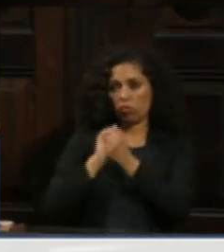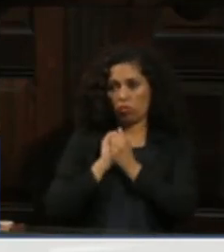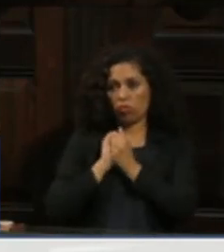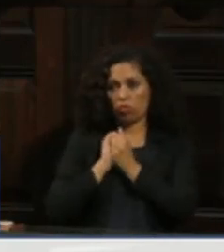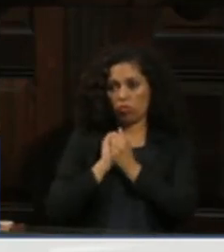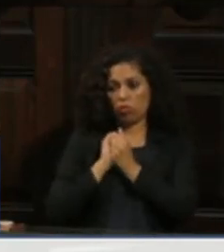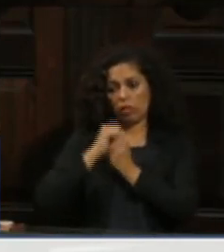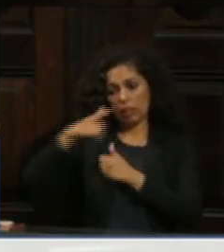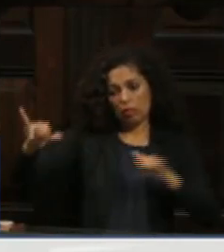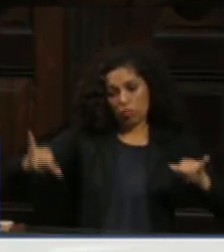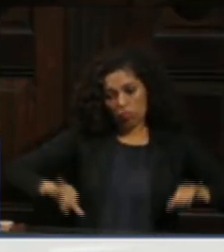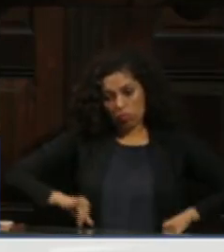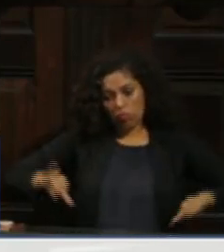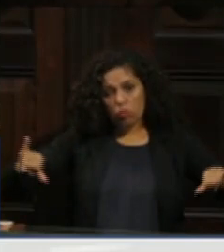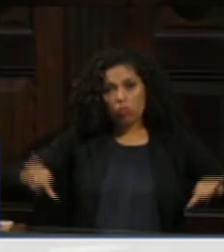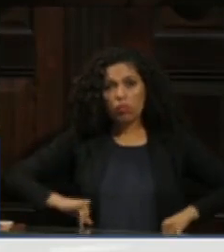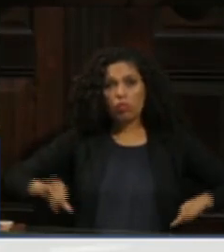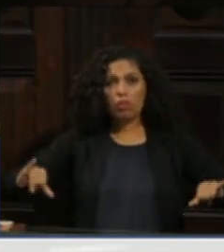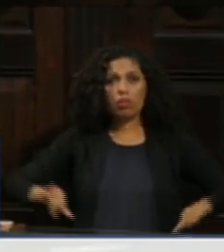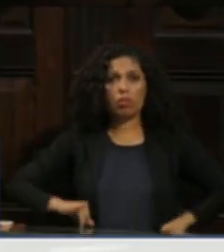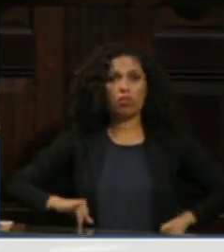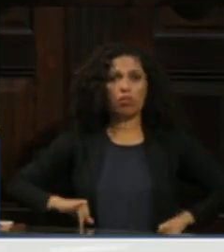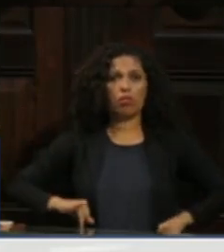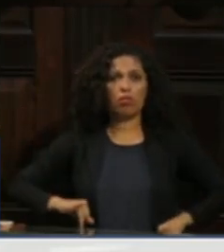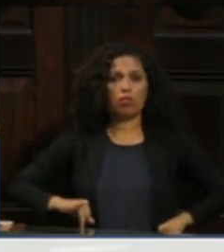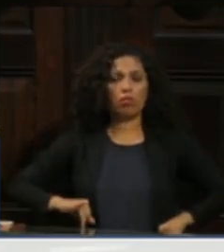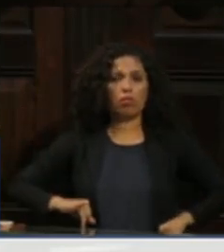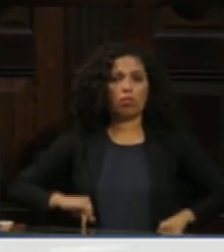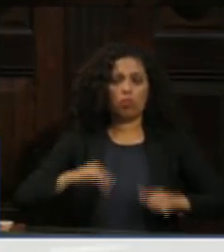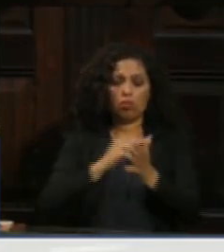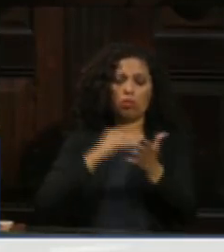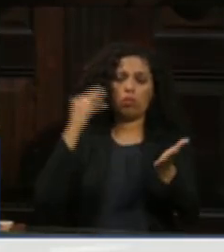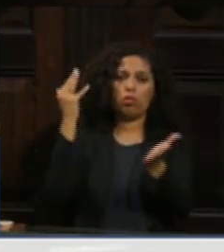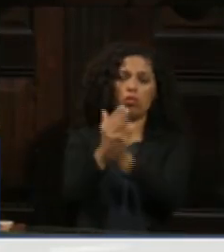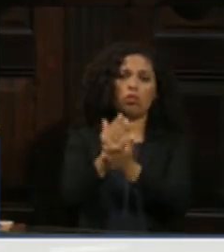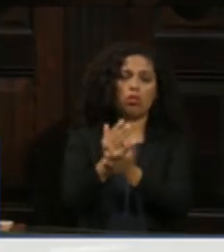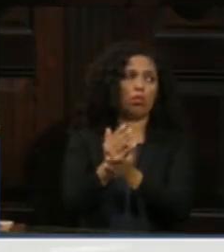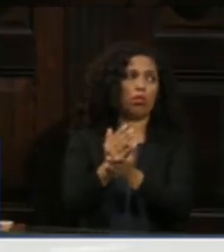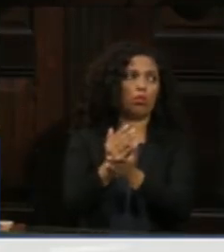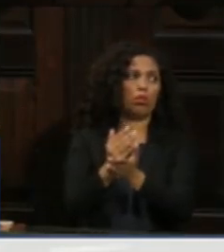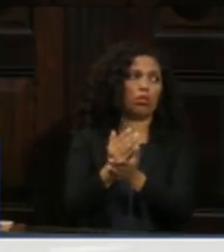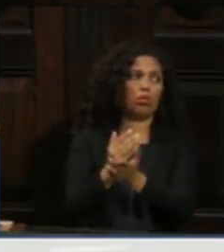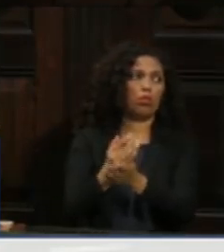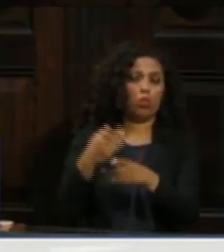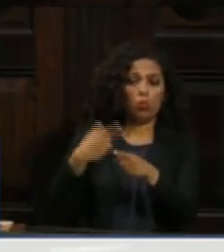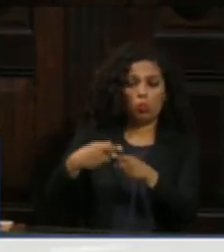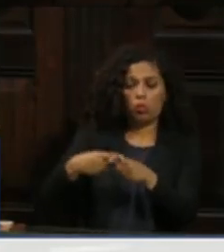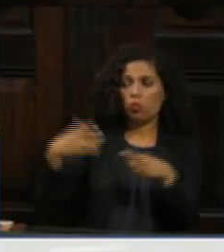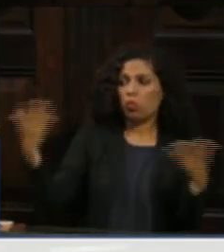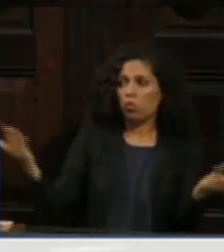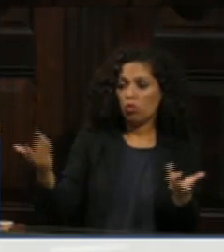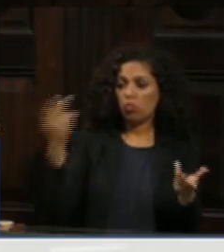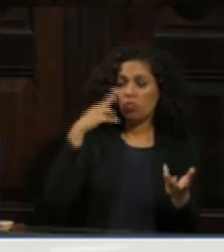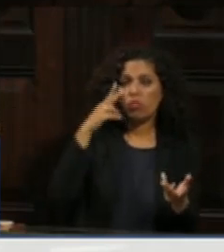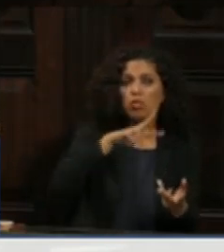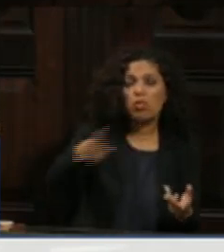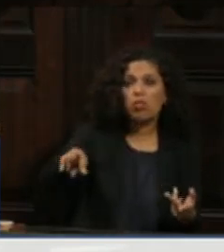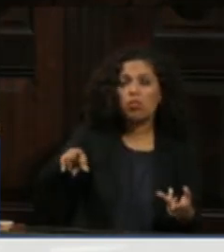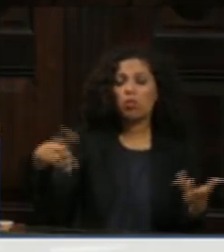Quem prestou as informações aqui na casa também não receberá